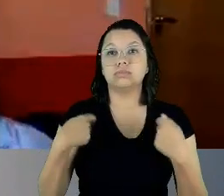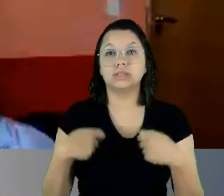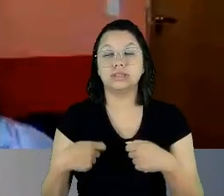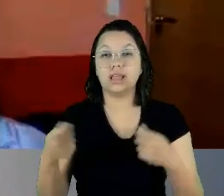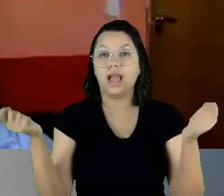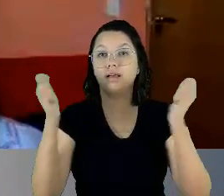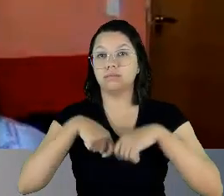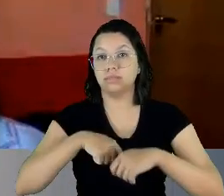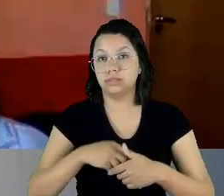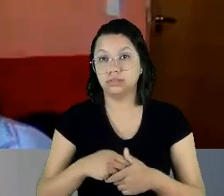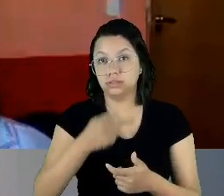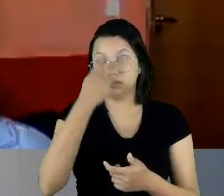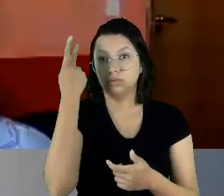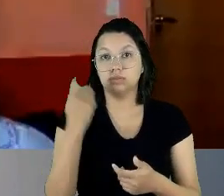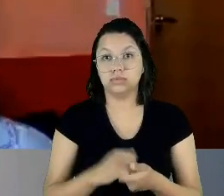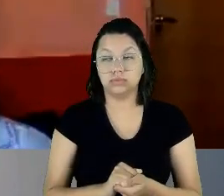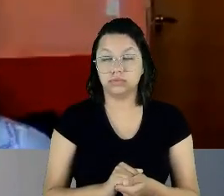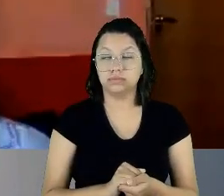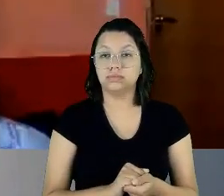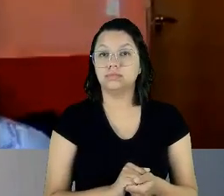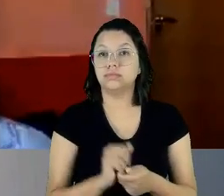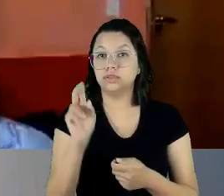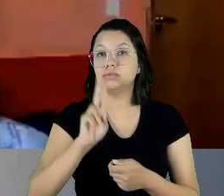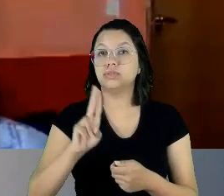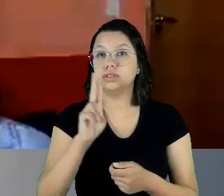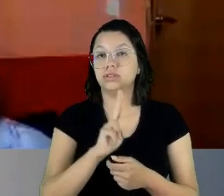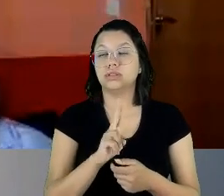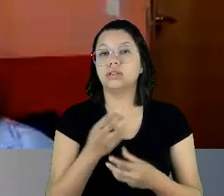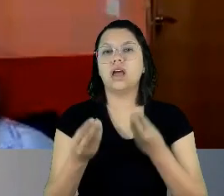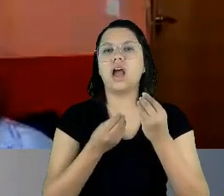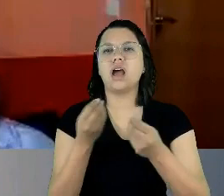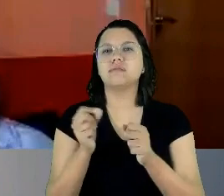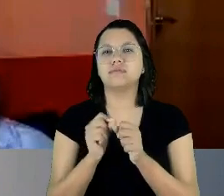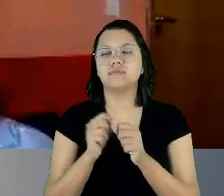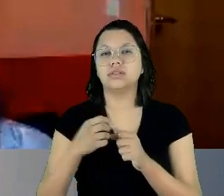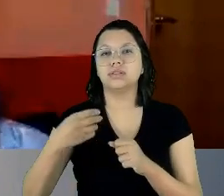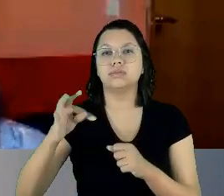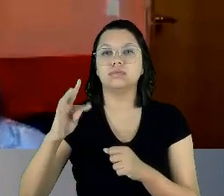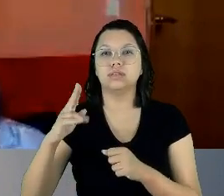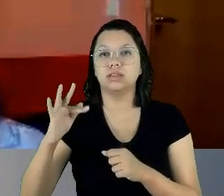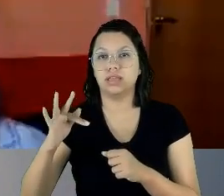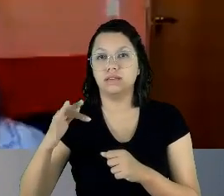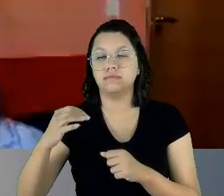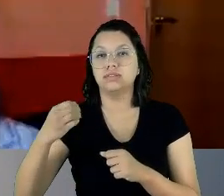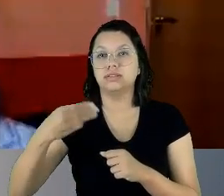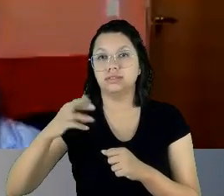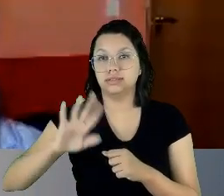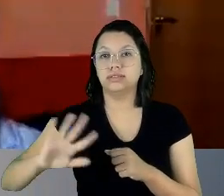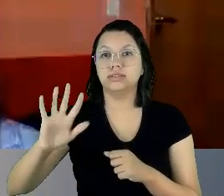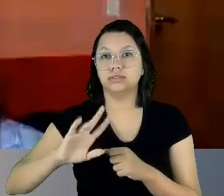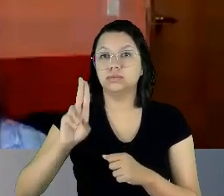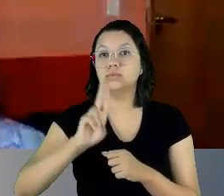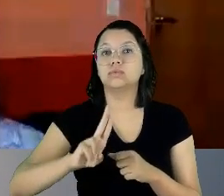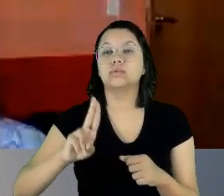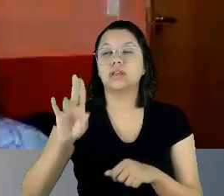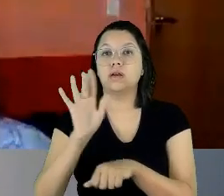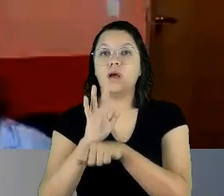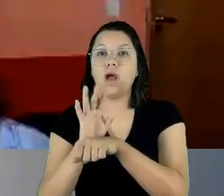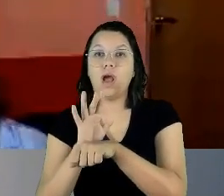a gente precisa capacitar as pessoas, utilizando como foi feito no TRF da Terceira Região, por exemplo, de se utilizar de um